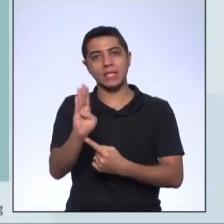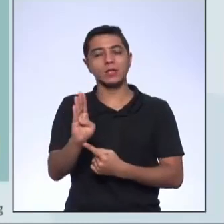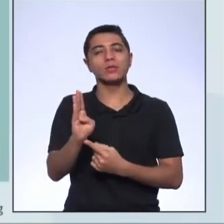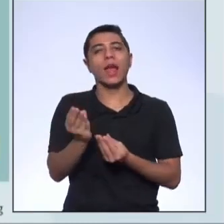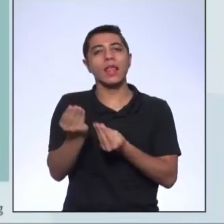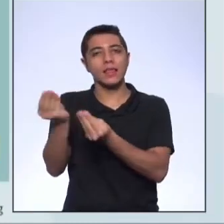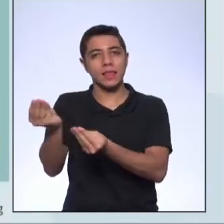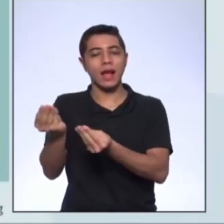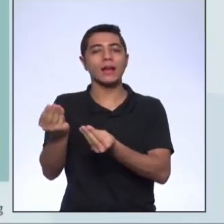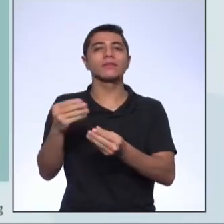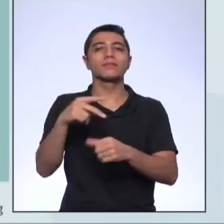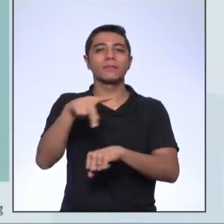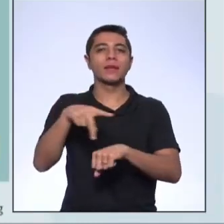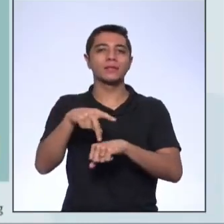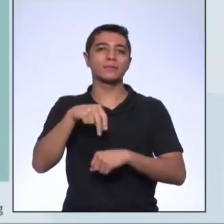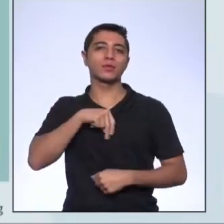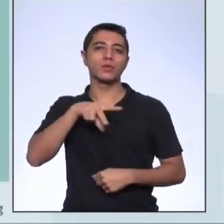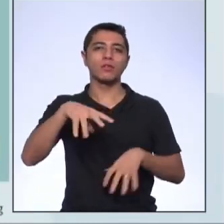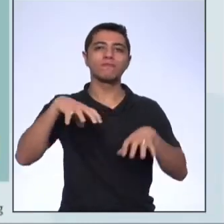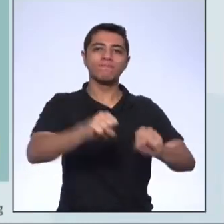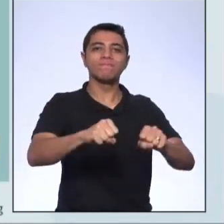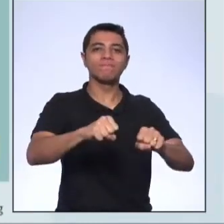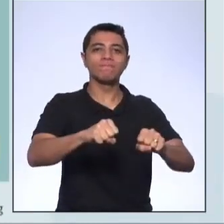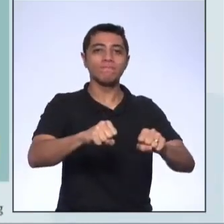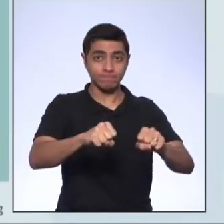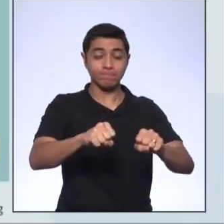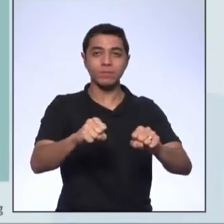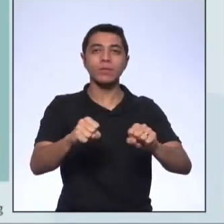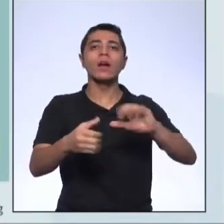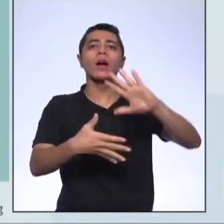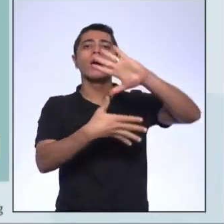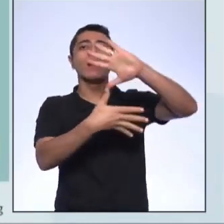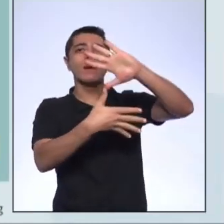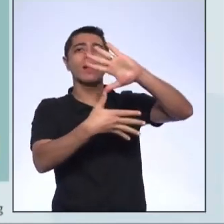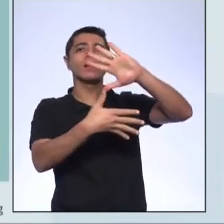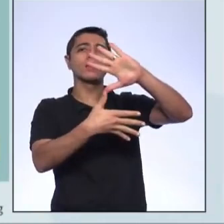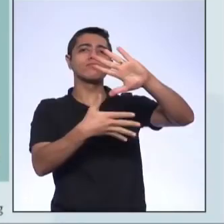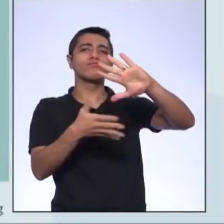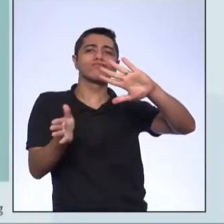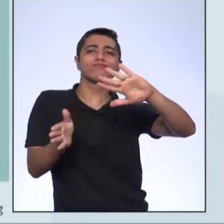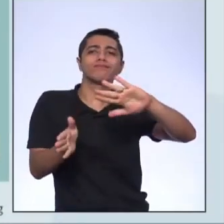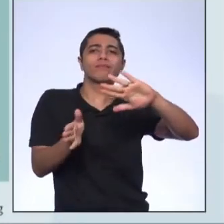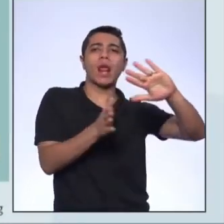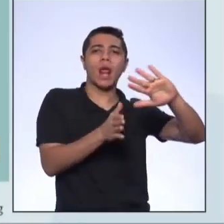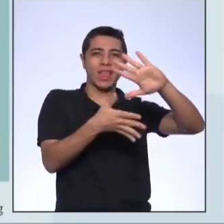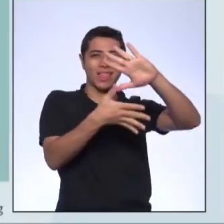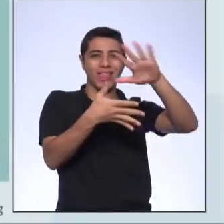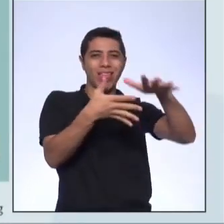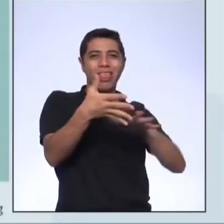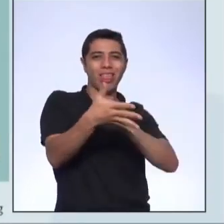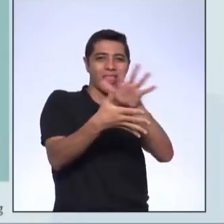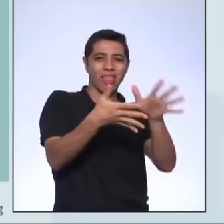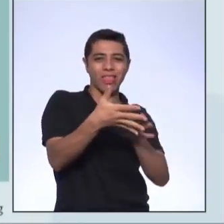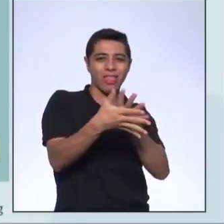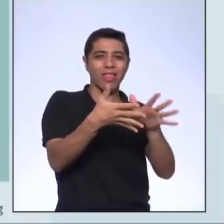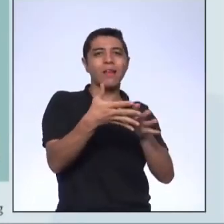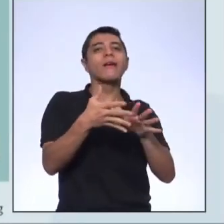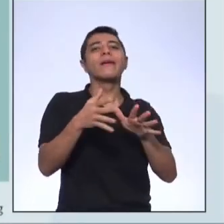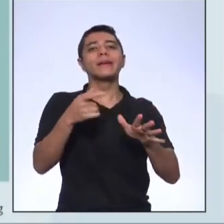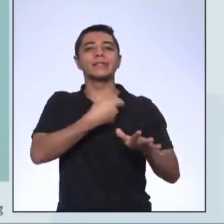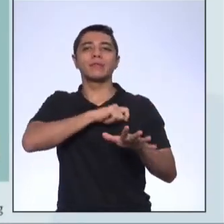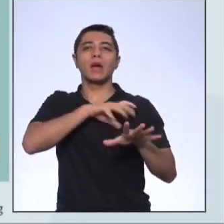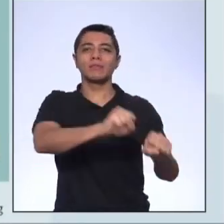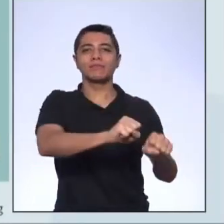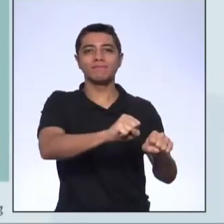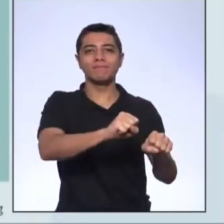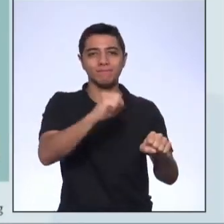Espanha. Tá? Então, Portugal já tinha o território brasileiro já passado no papel, né, professor?